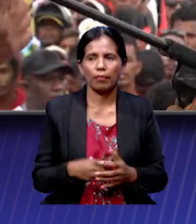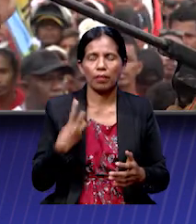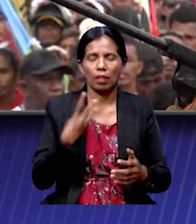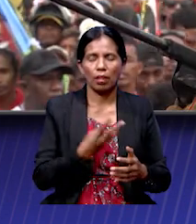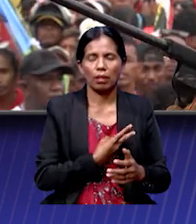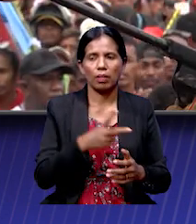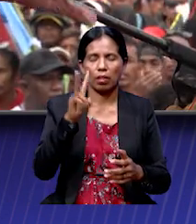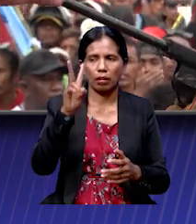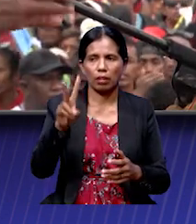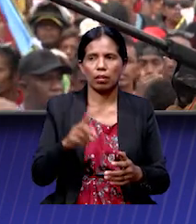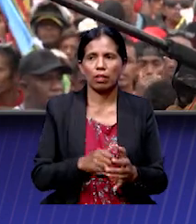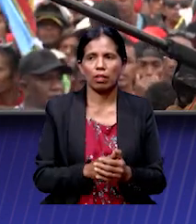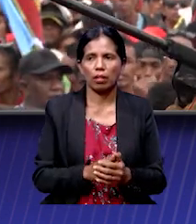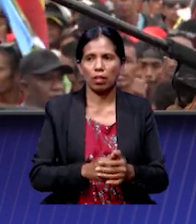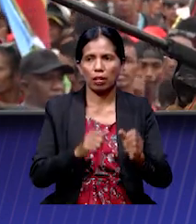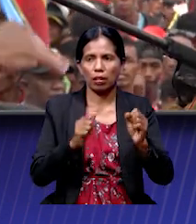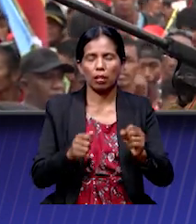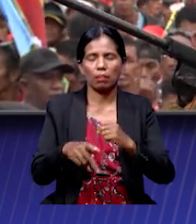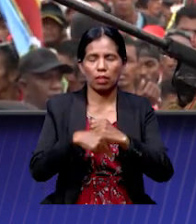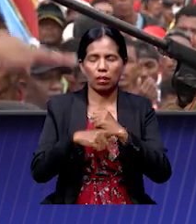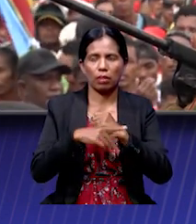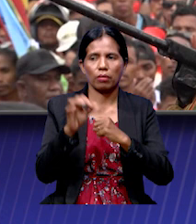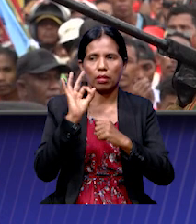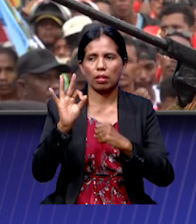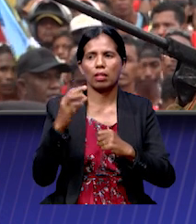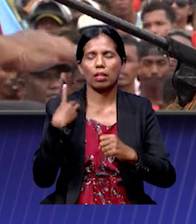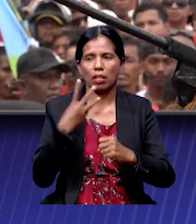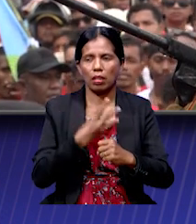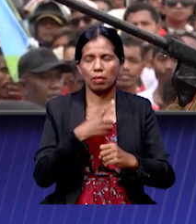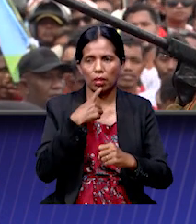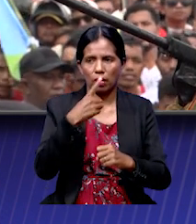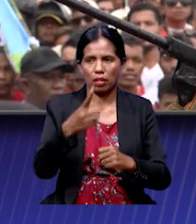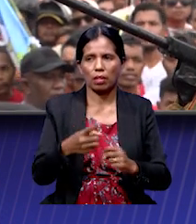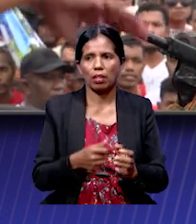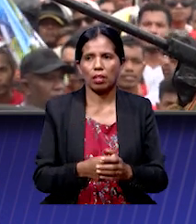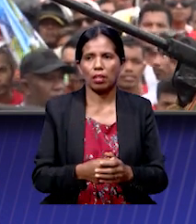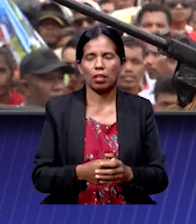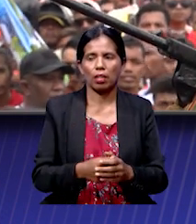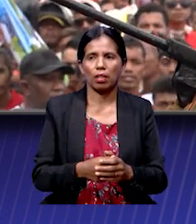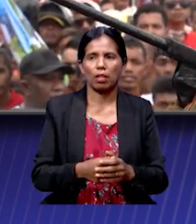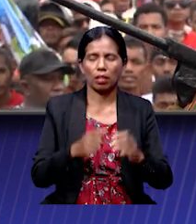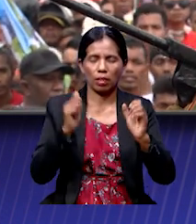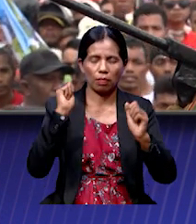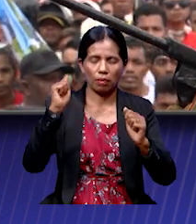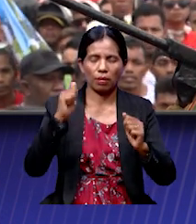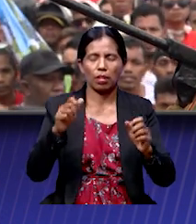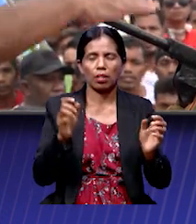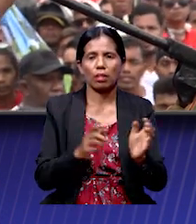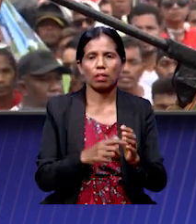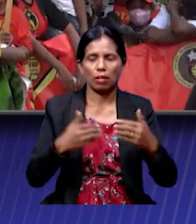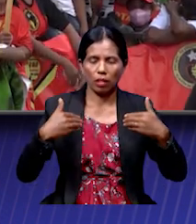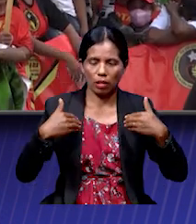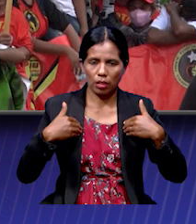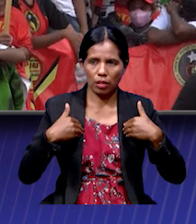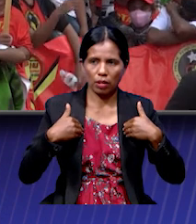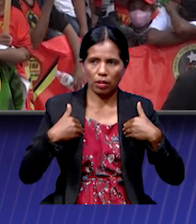rua, define o dentro e para que vem. Né? Para a ideia, a tu a mente e não apuras